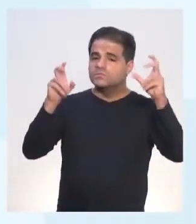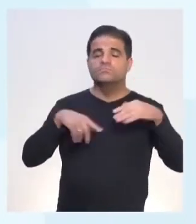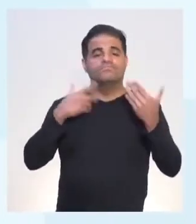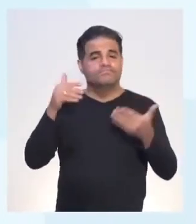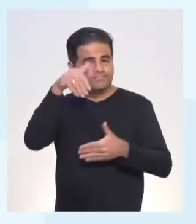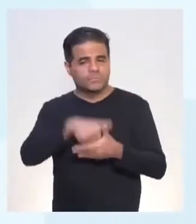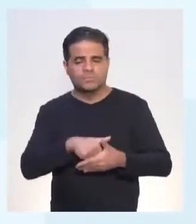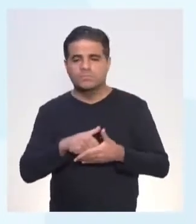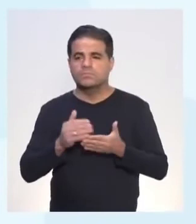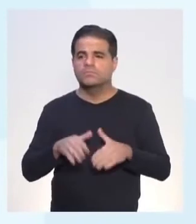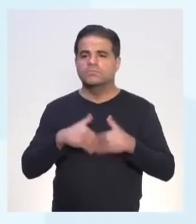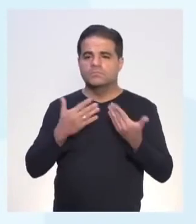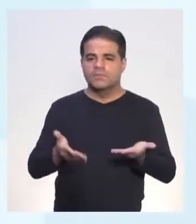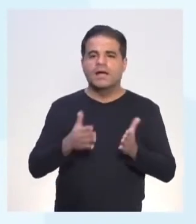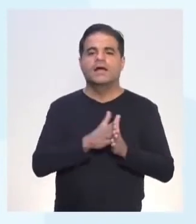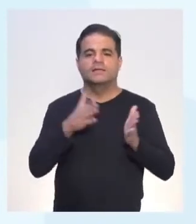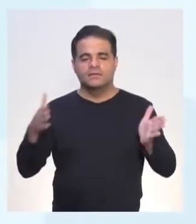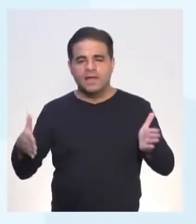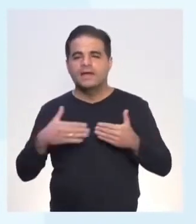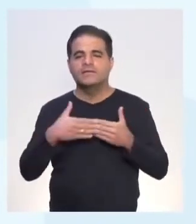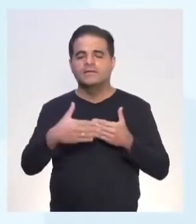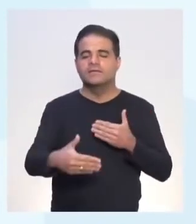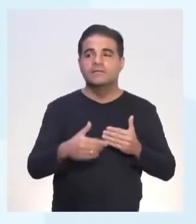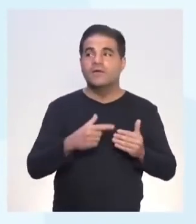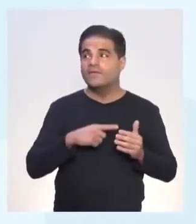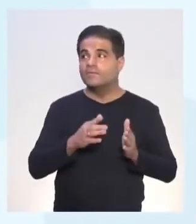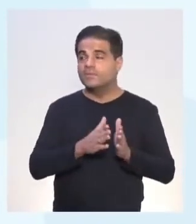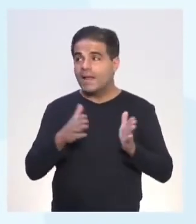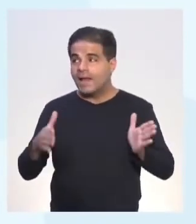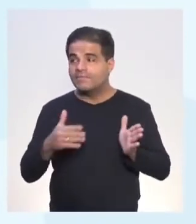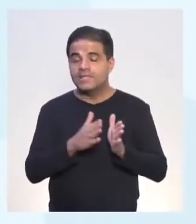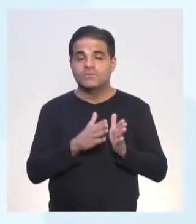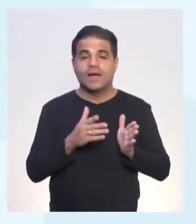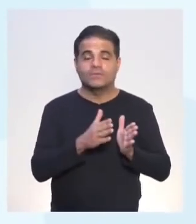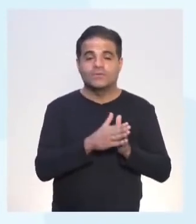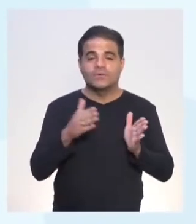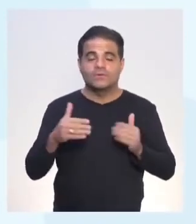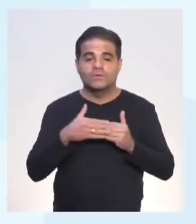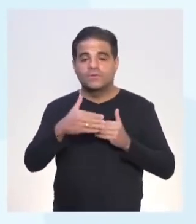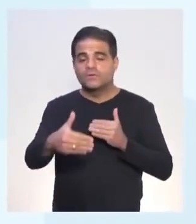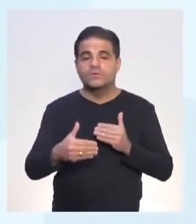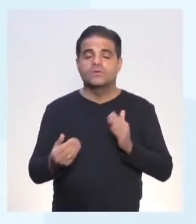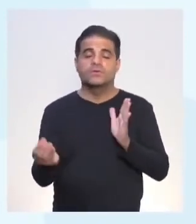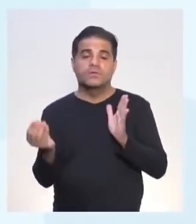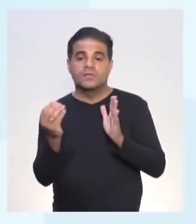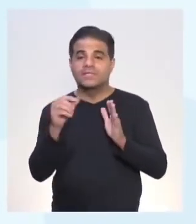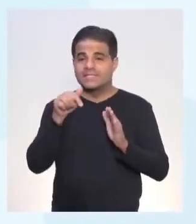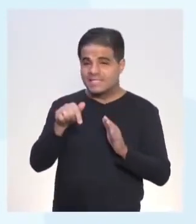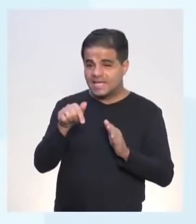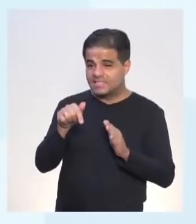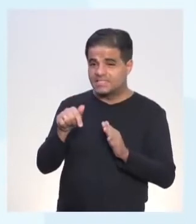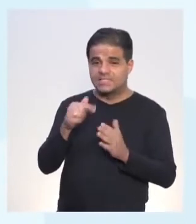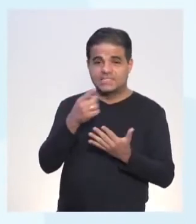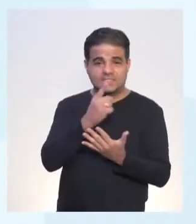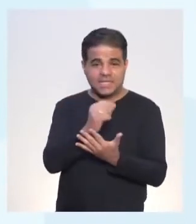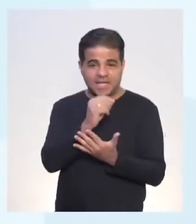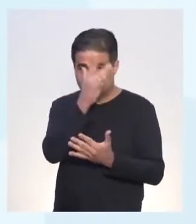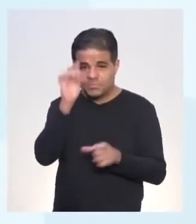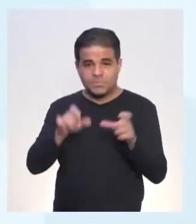dentro dessas polêmicas. Covid-19, que é o tema central, né? 7 em cada 10 brasileiros